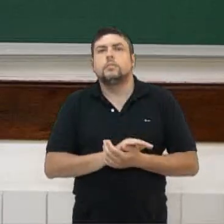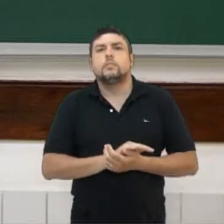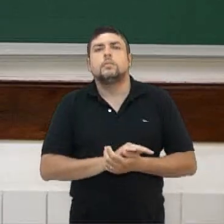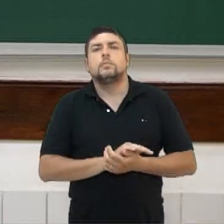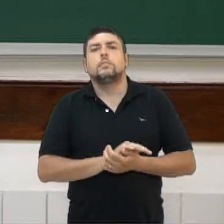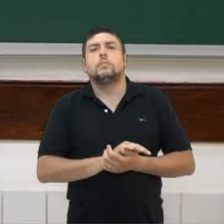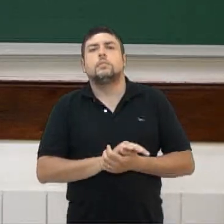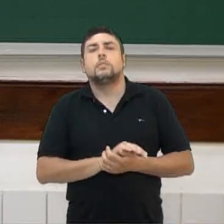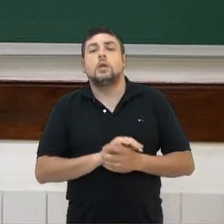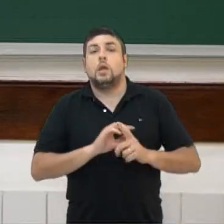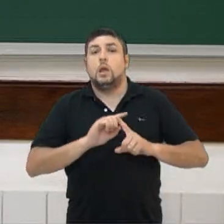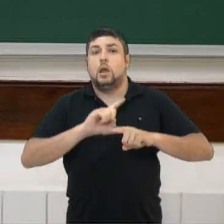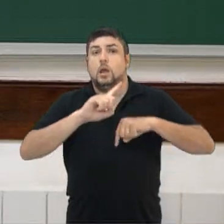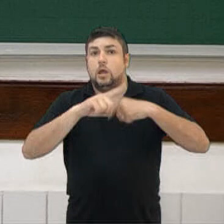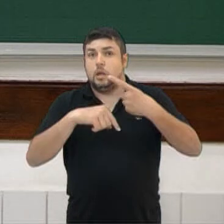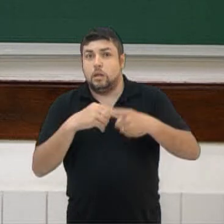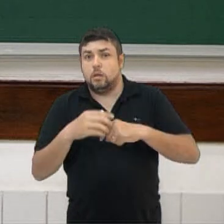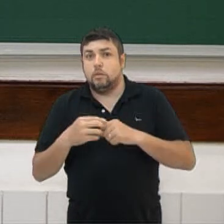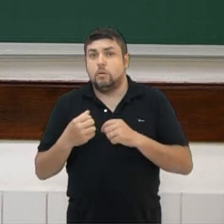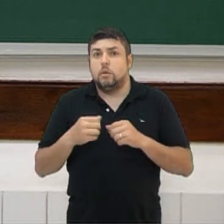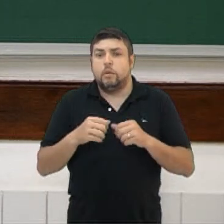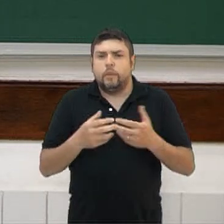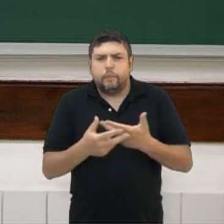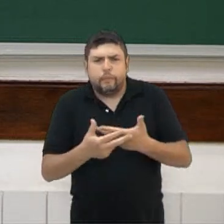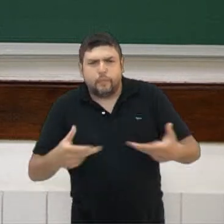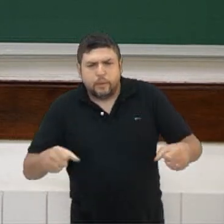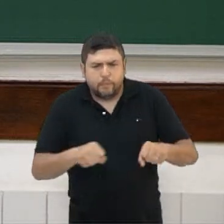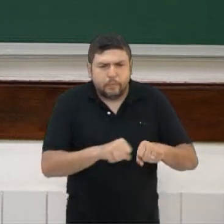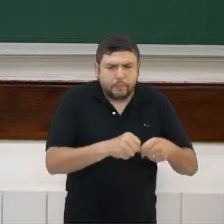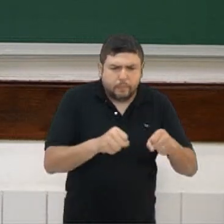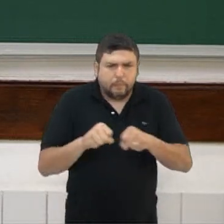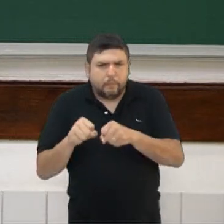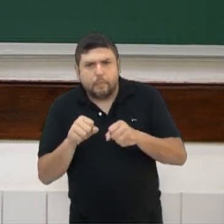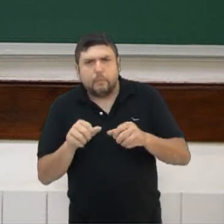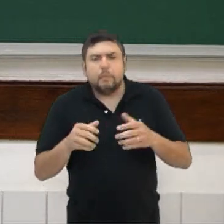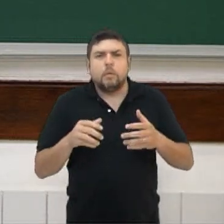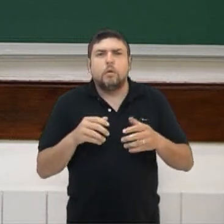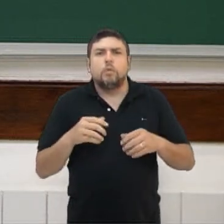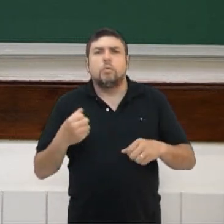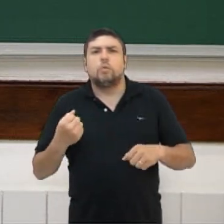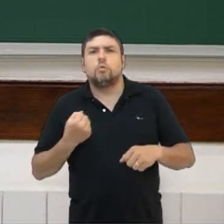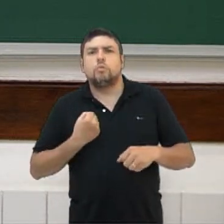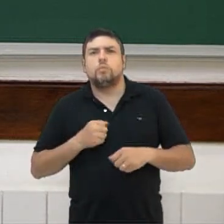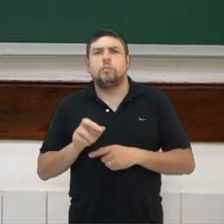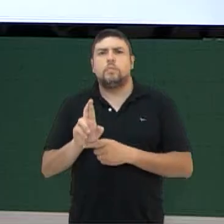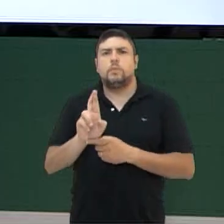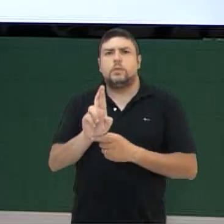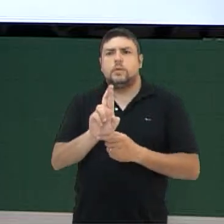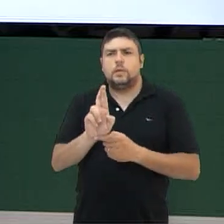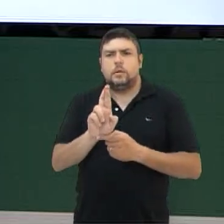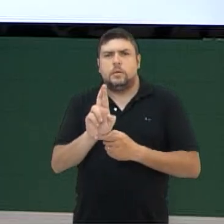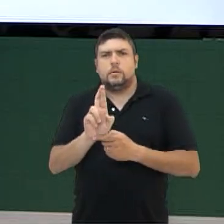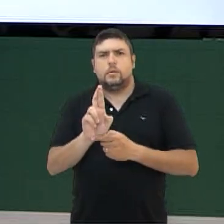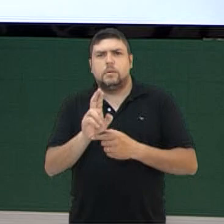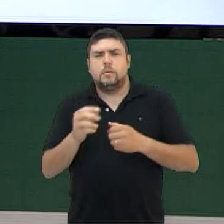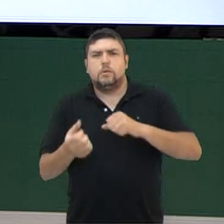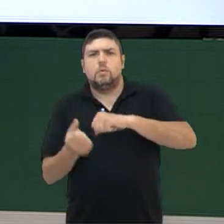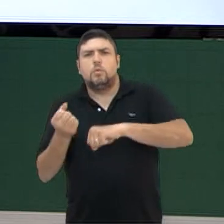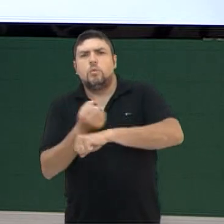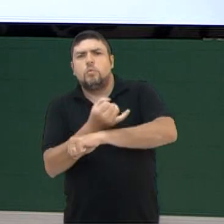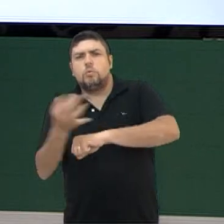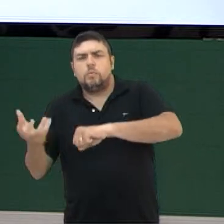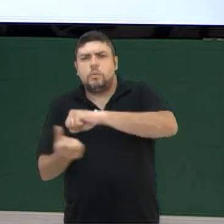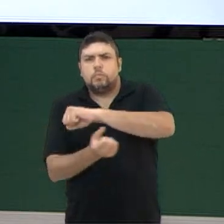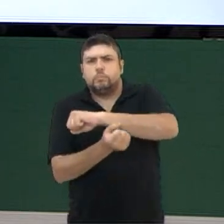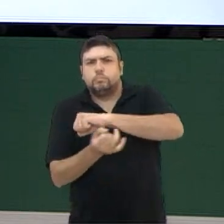as quantidades quebradas e surgiu o conjunto dos números racionais, certo? Que é o quê? São valores que podem ser inteiros ou